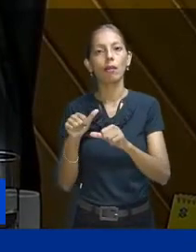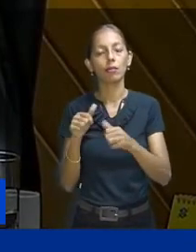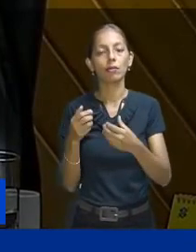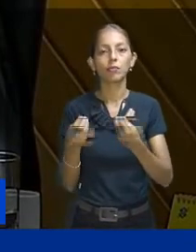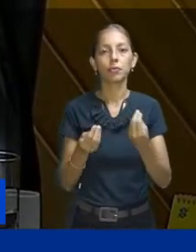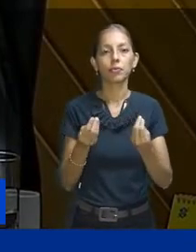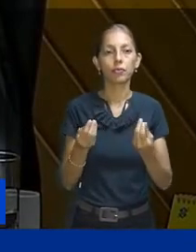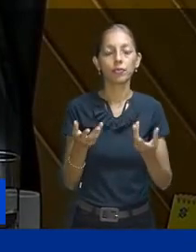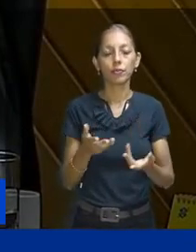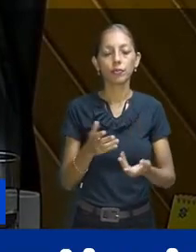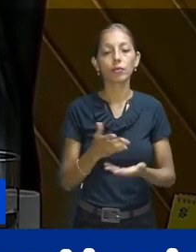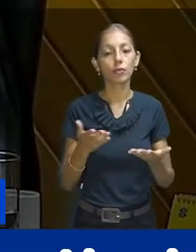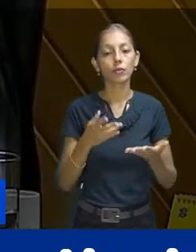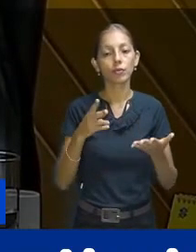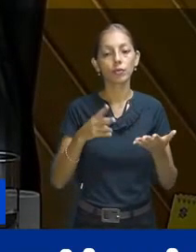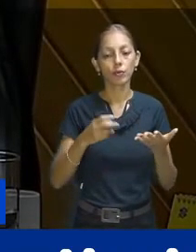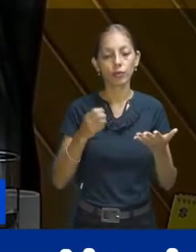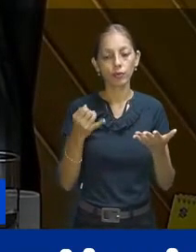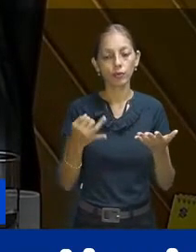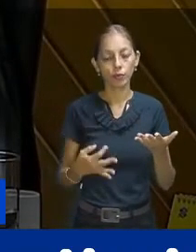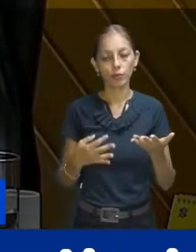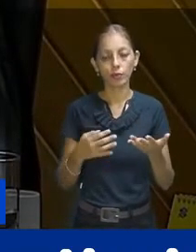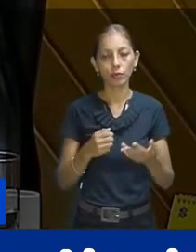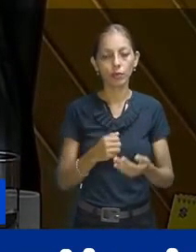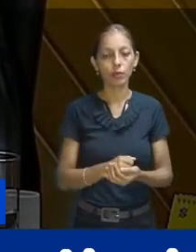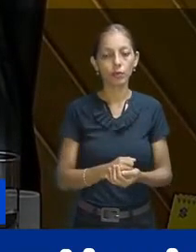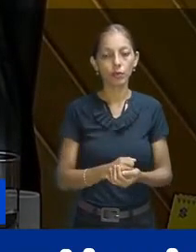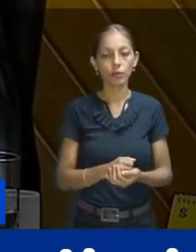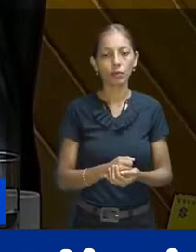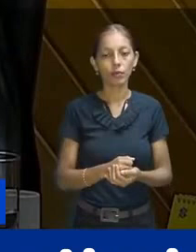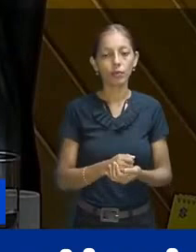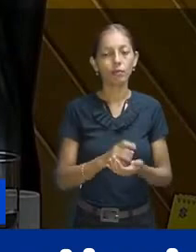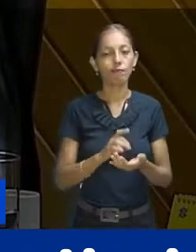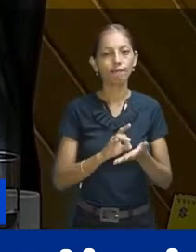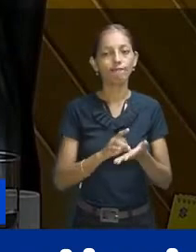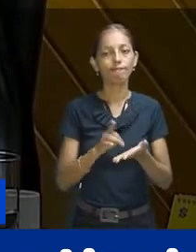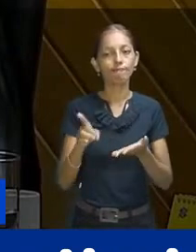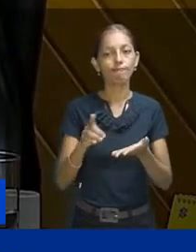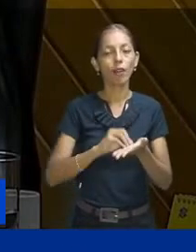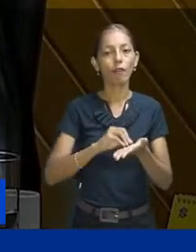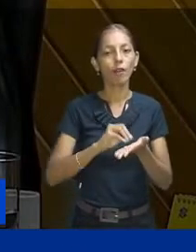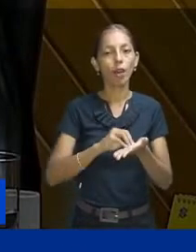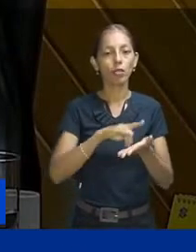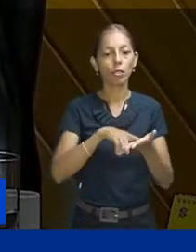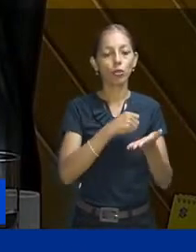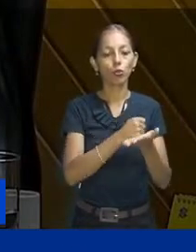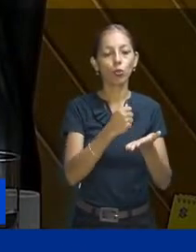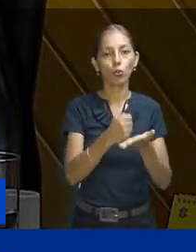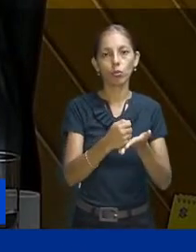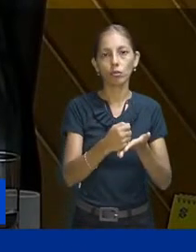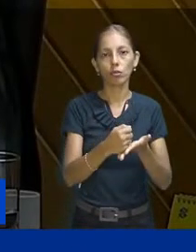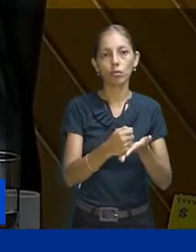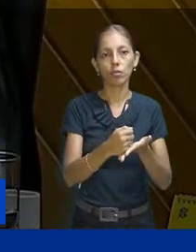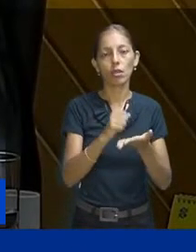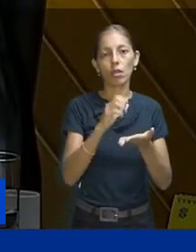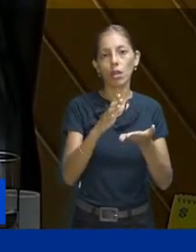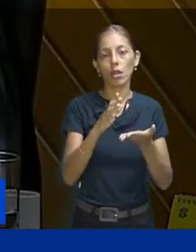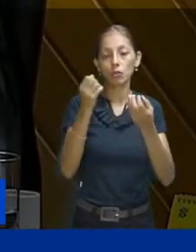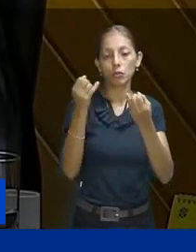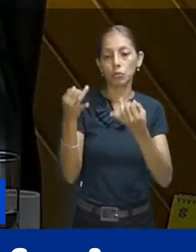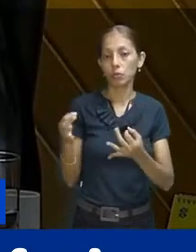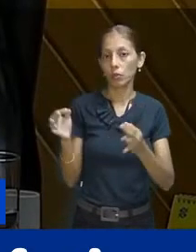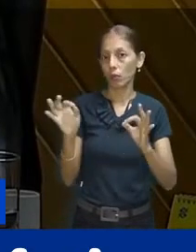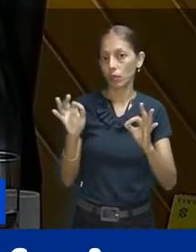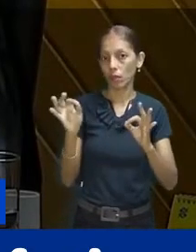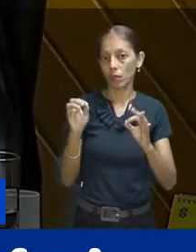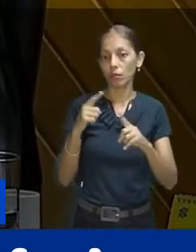passo a sanar o vício. De fato, a embargada não apresentou prestação de contas parcial, sendo que também não justificou a falha grave,